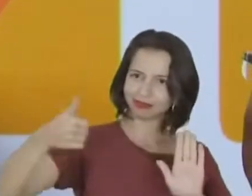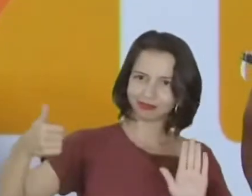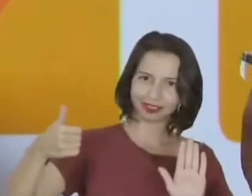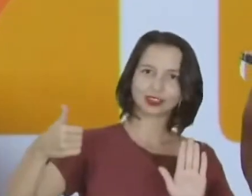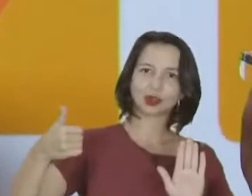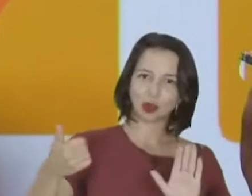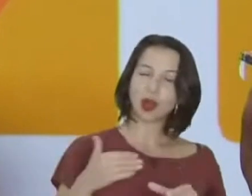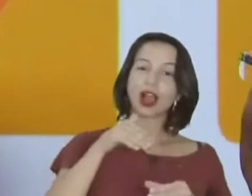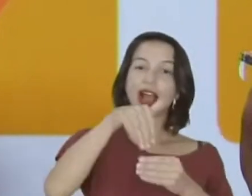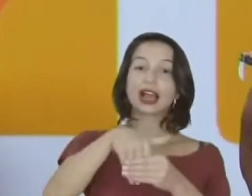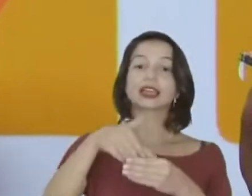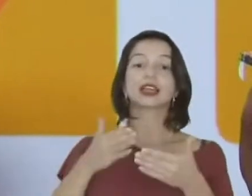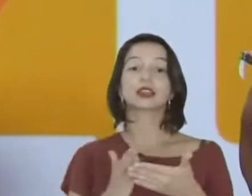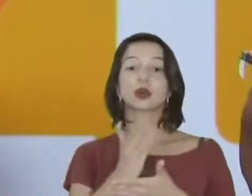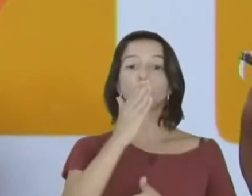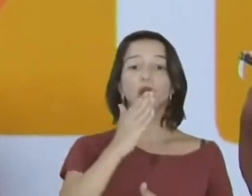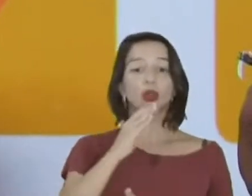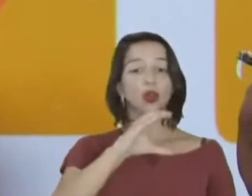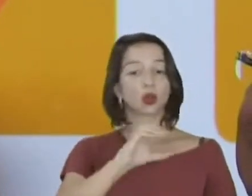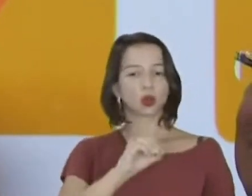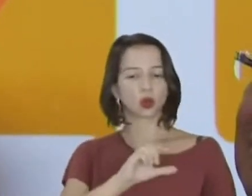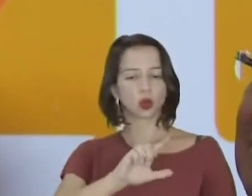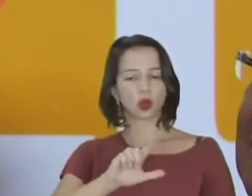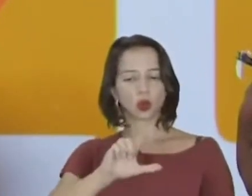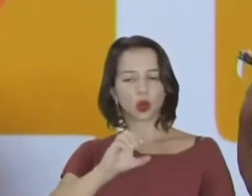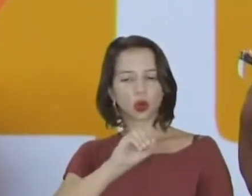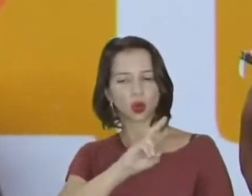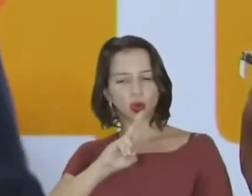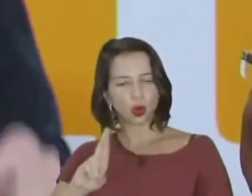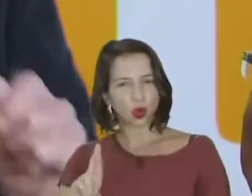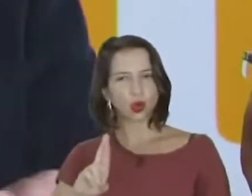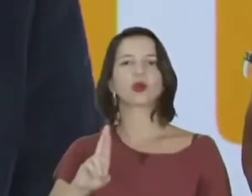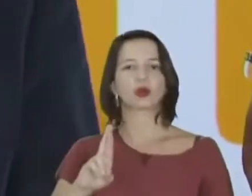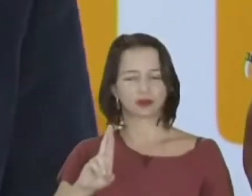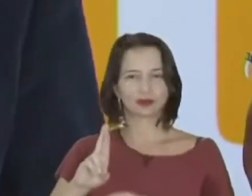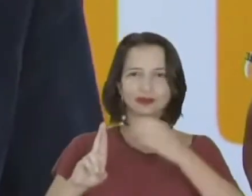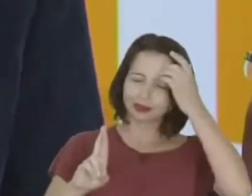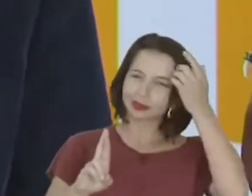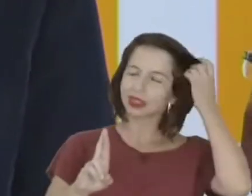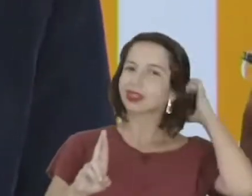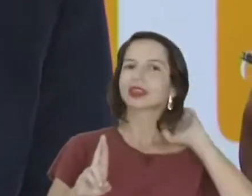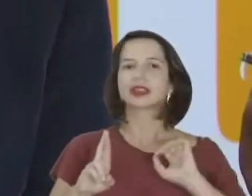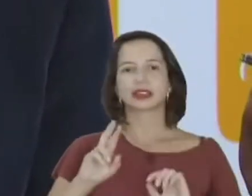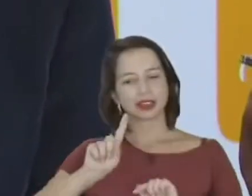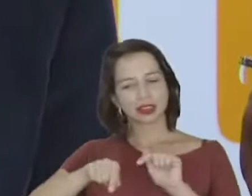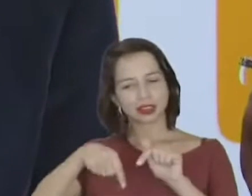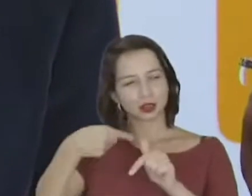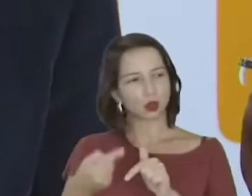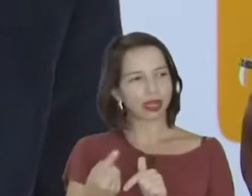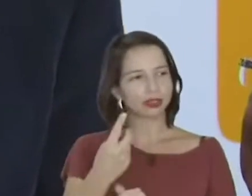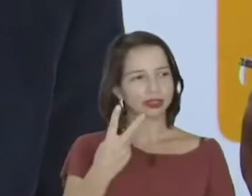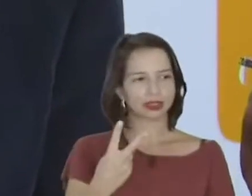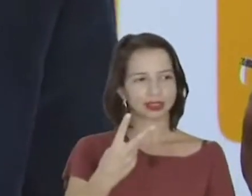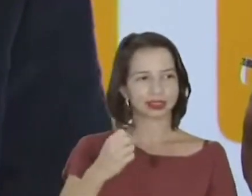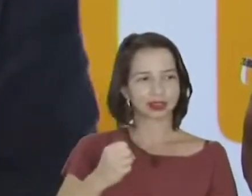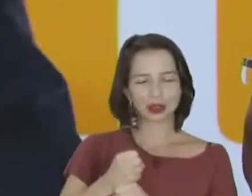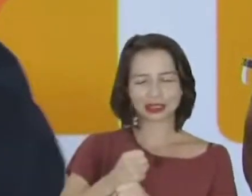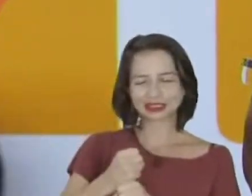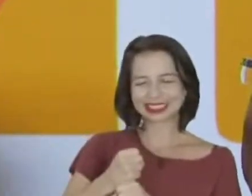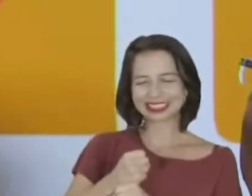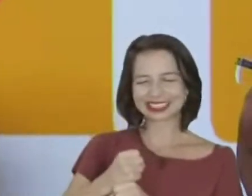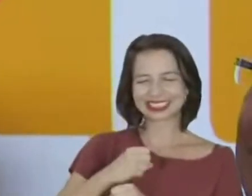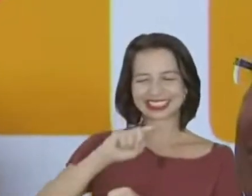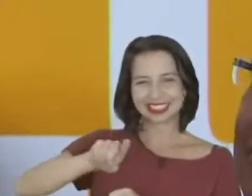empichado. Exatamente porque ele fazia, sabe, o que ele pregava que não era para fazer. E